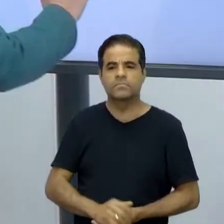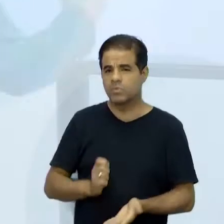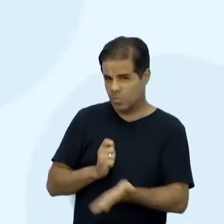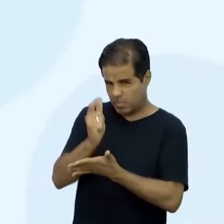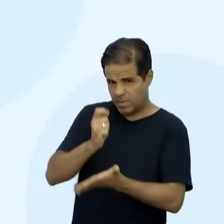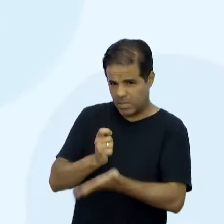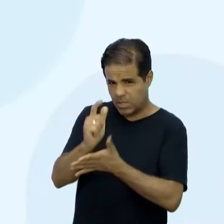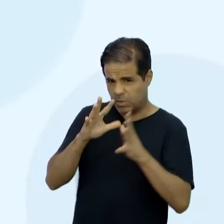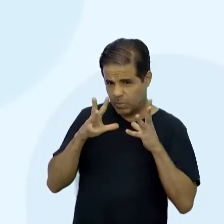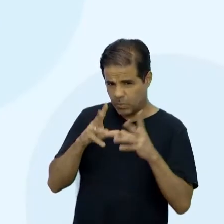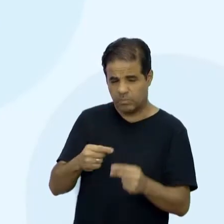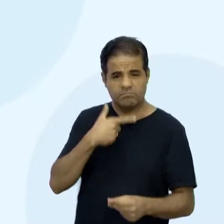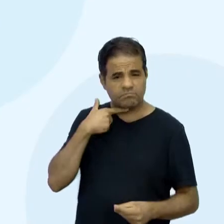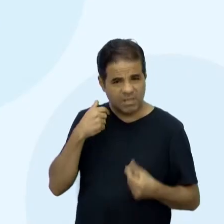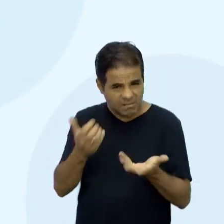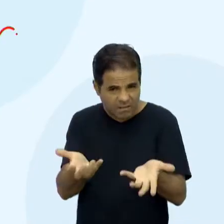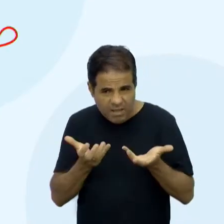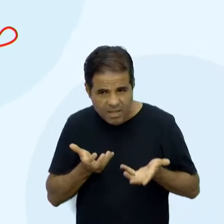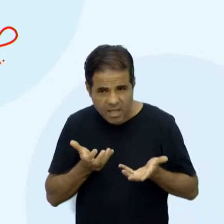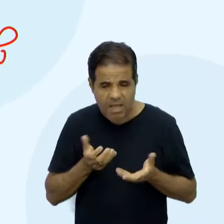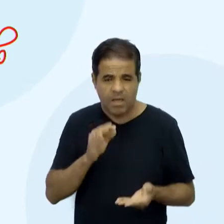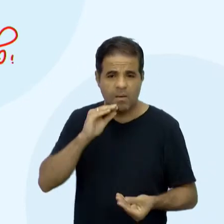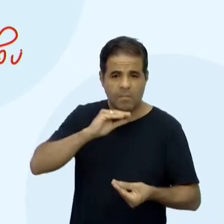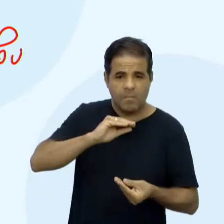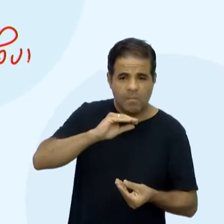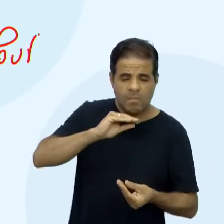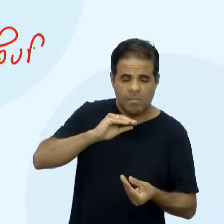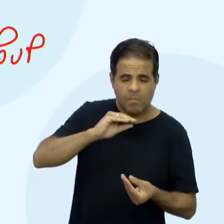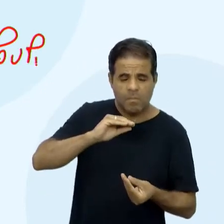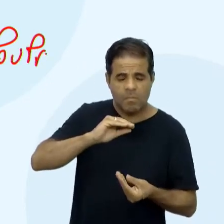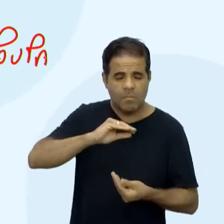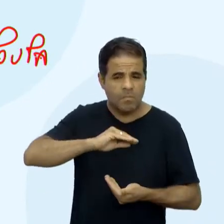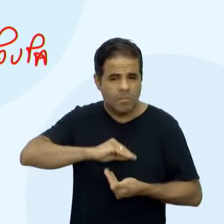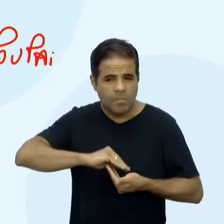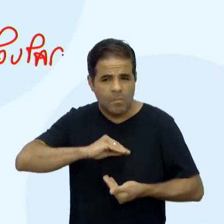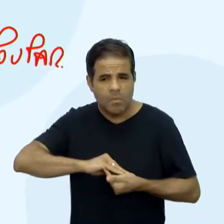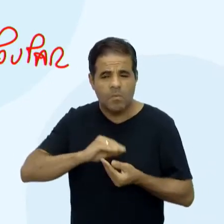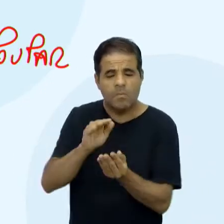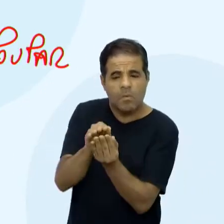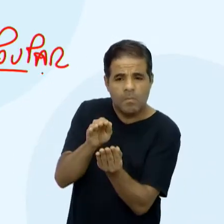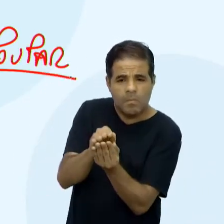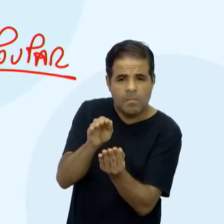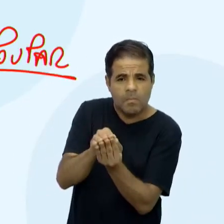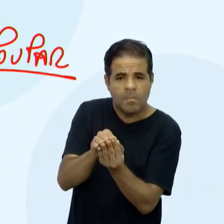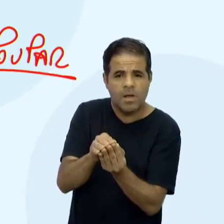comprando tudo o que eu quisesse, eu ia poupar, como que eu ia fazer?